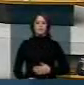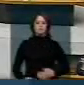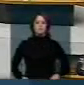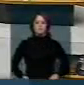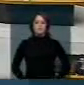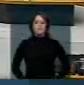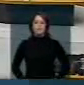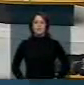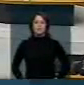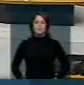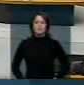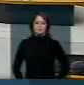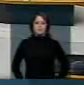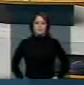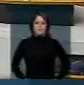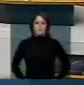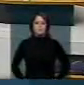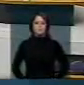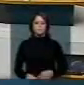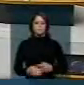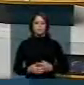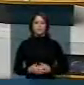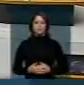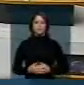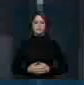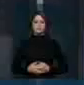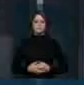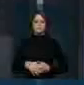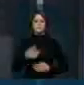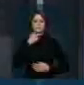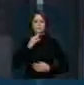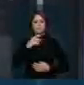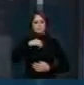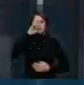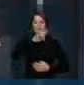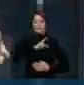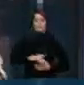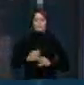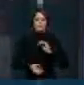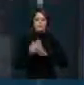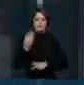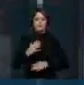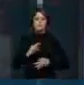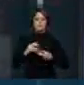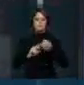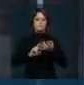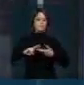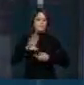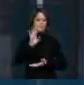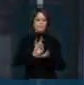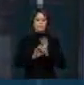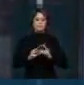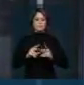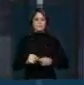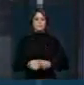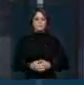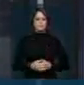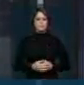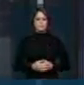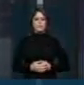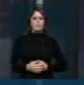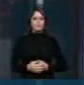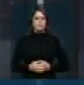responsabilidade, principalmente quando instala-se Comissão da Verdade, quando a sociedade brasileira exige